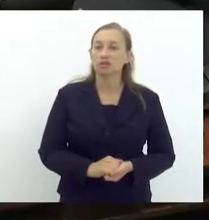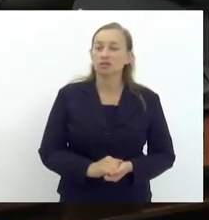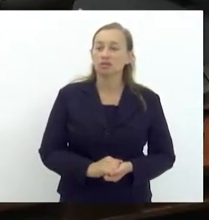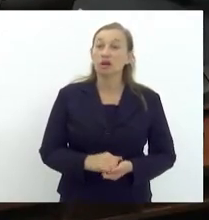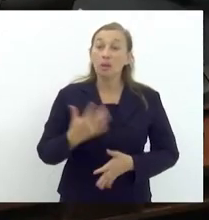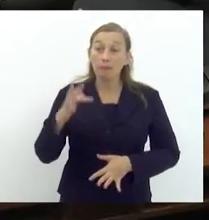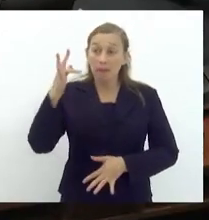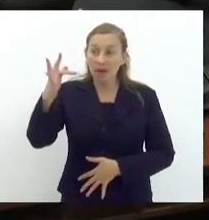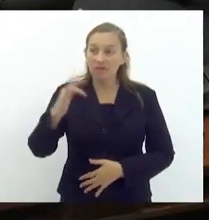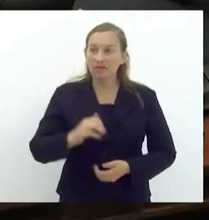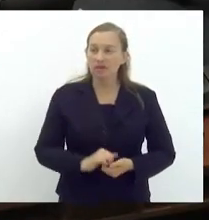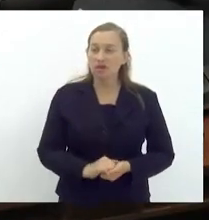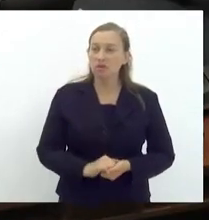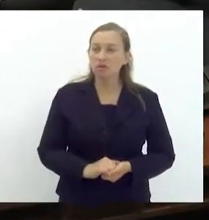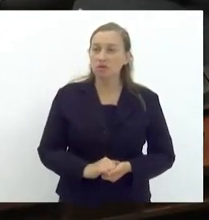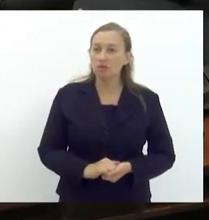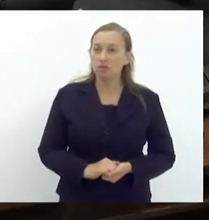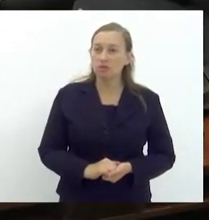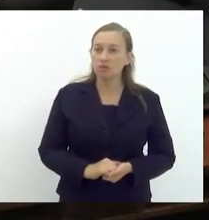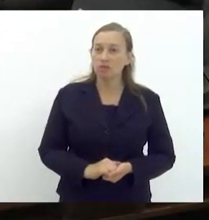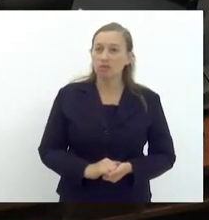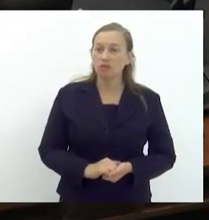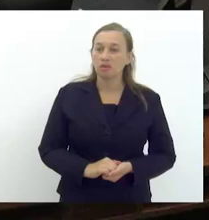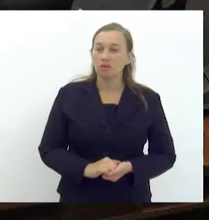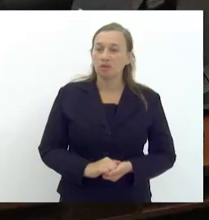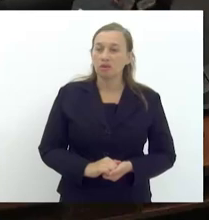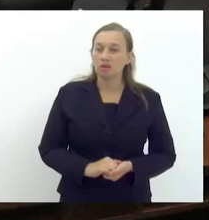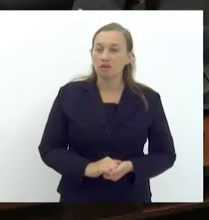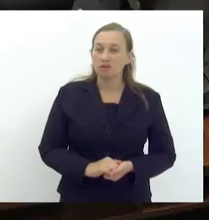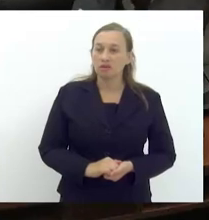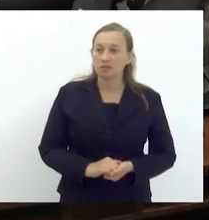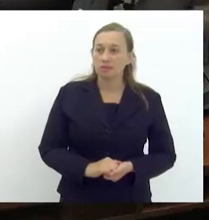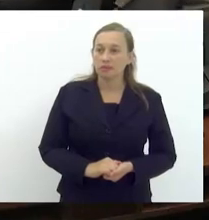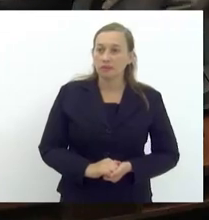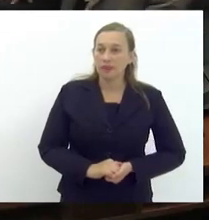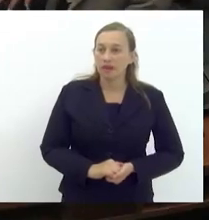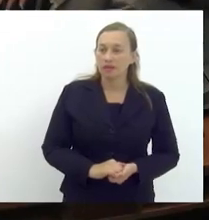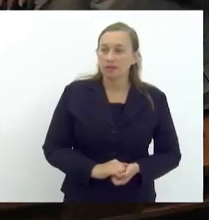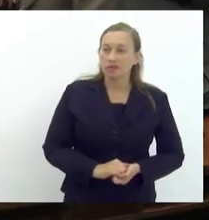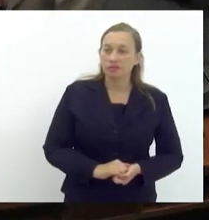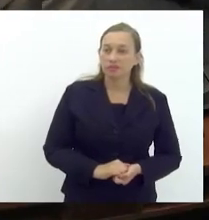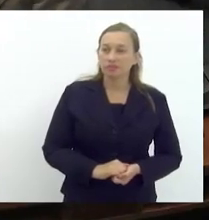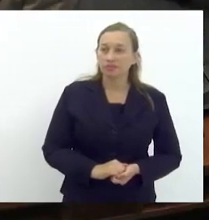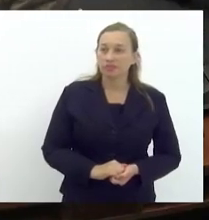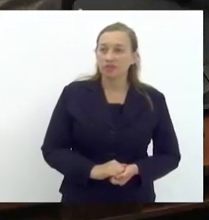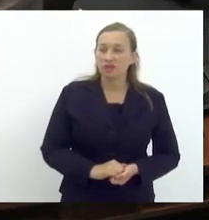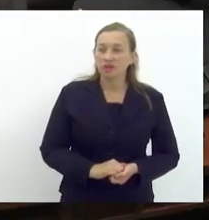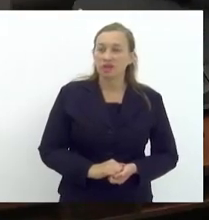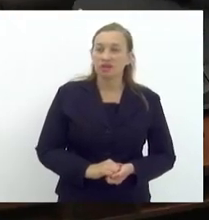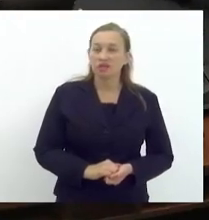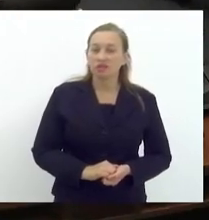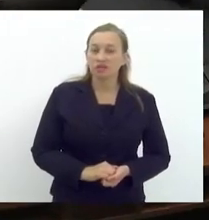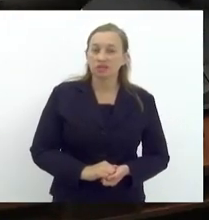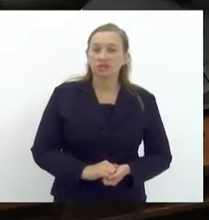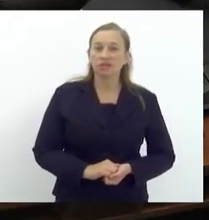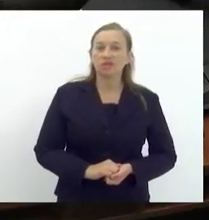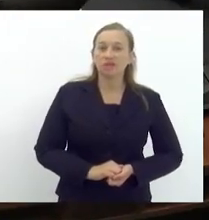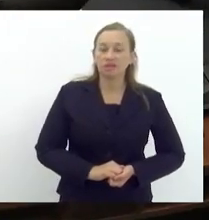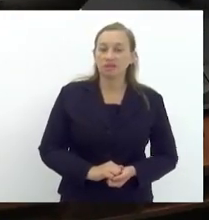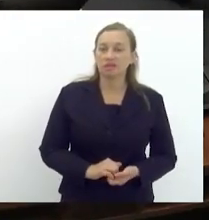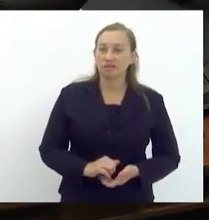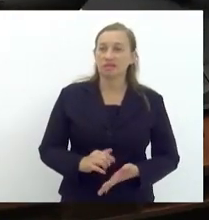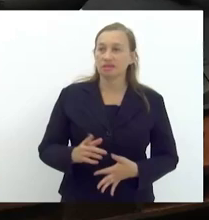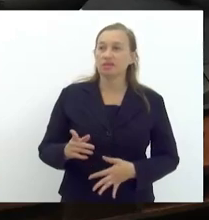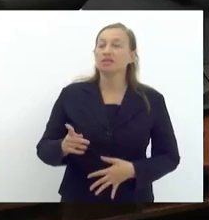serei breve não vou tomar mais tempo aqui fazendo elogios ao esforço do Parlamento Fluminense